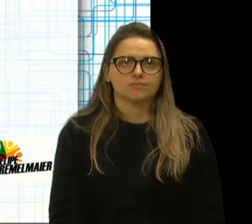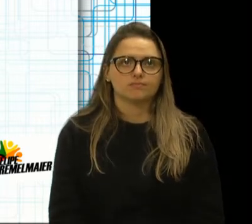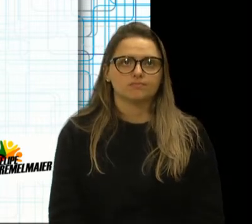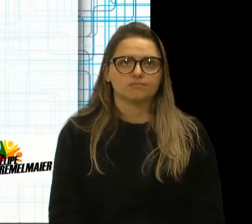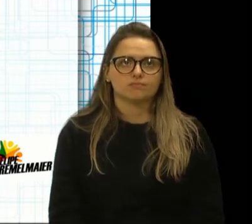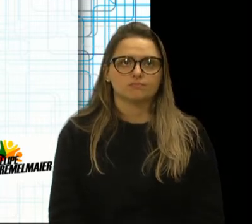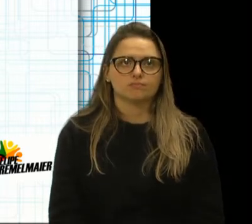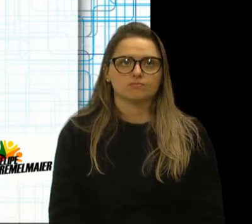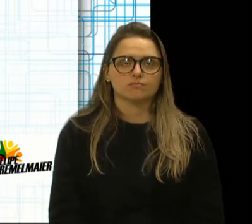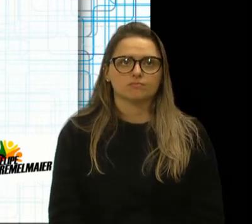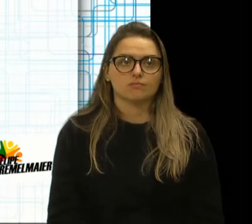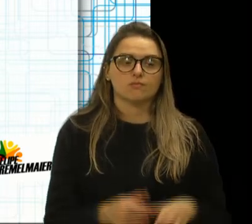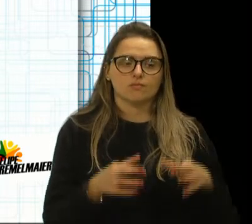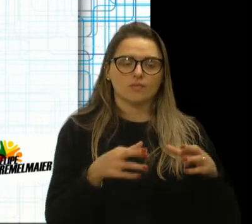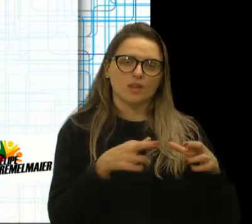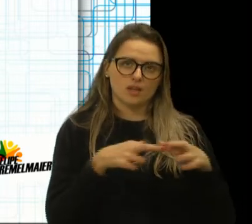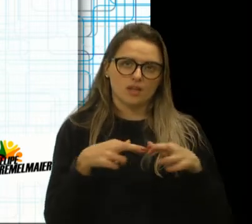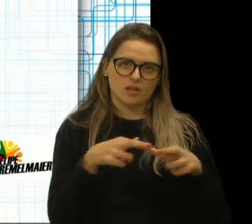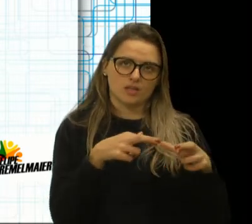Mas,